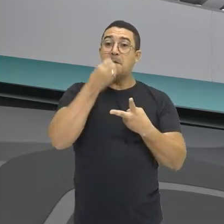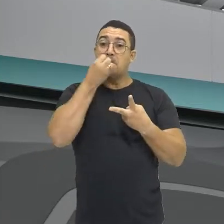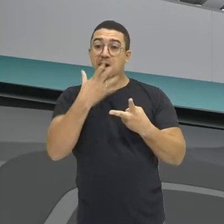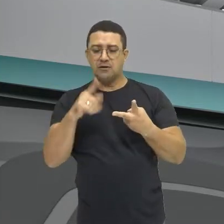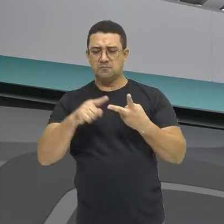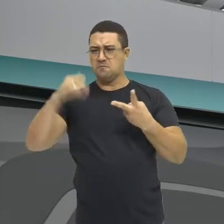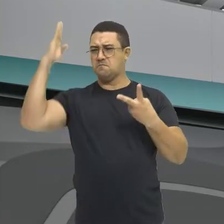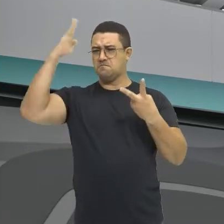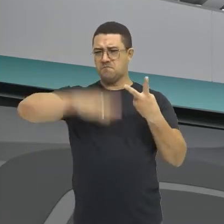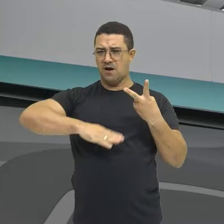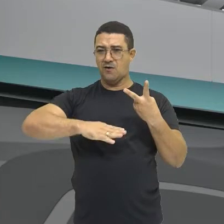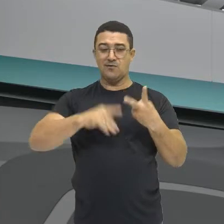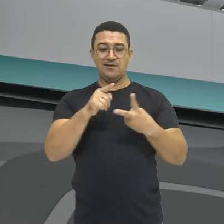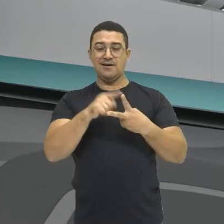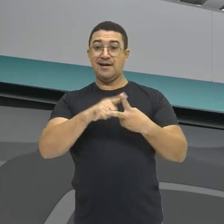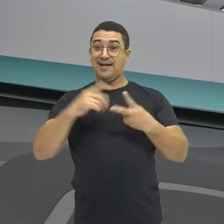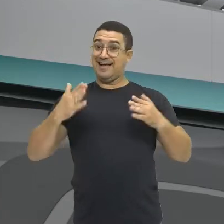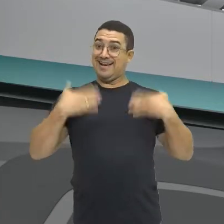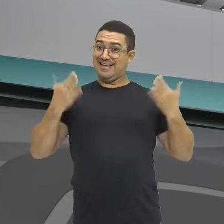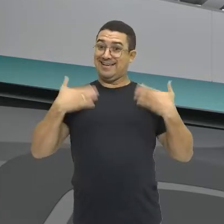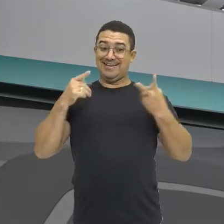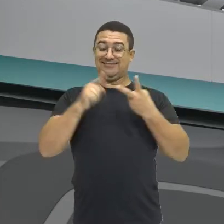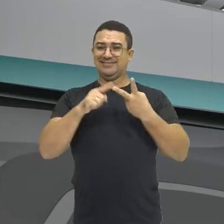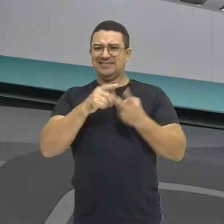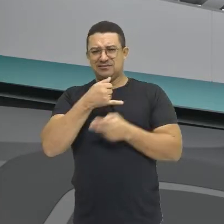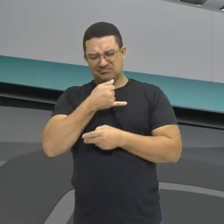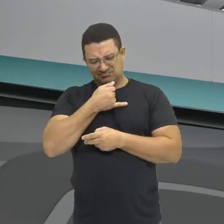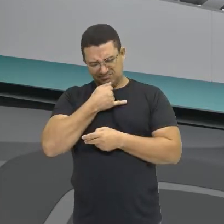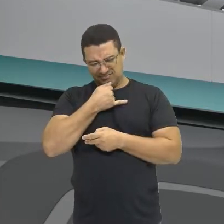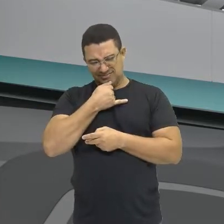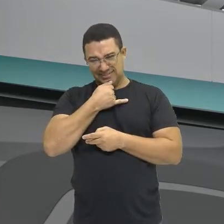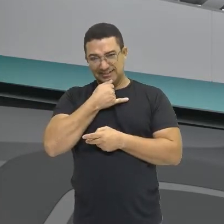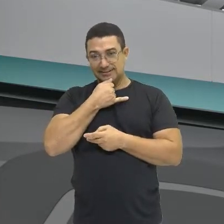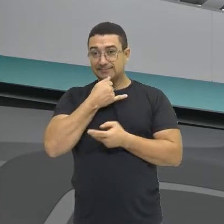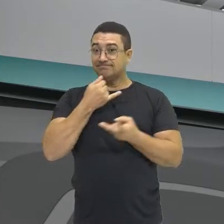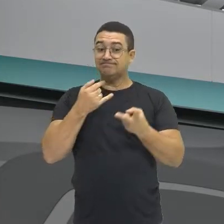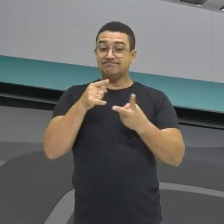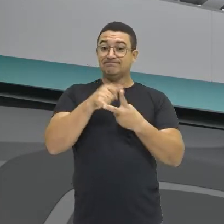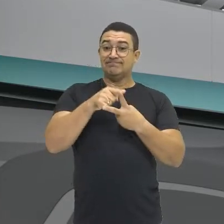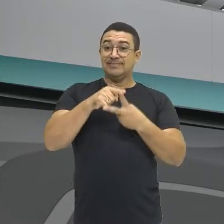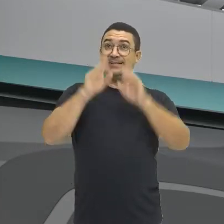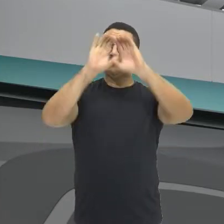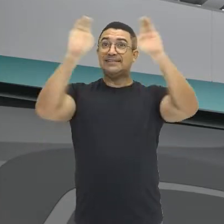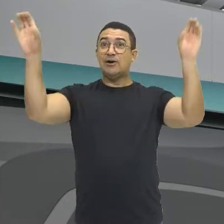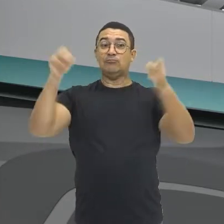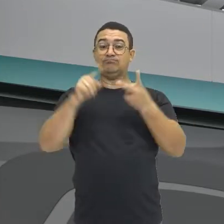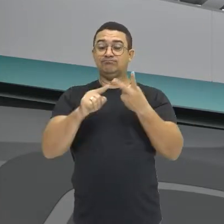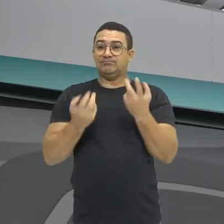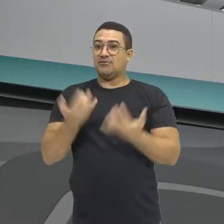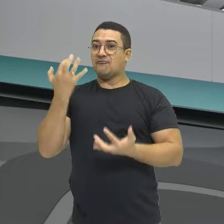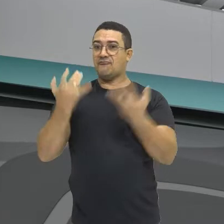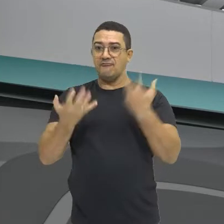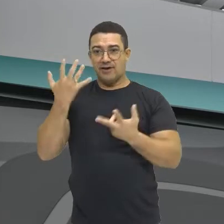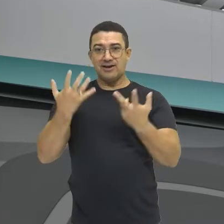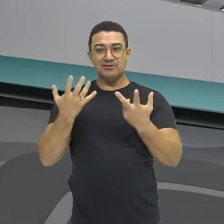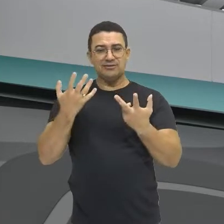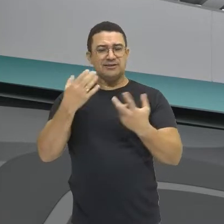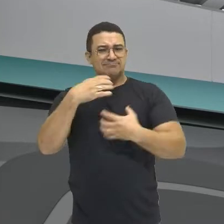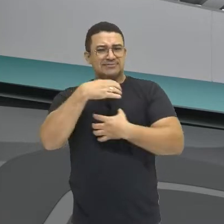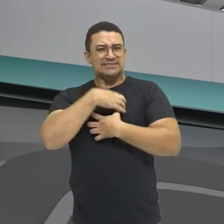mal, a alegria e a tristeza, tá? O céu e o inferno. Então são esses